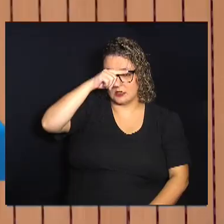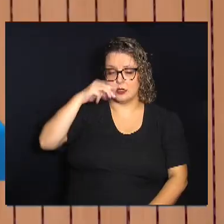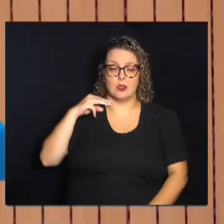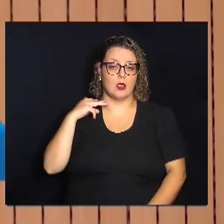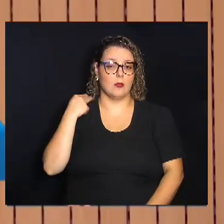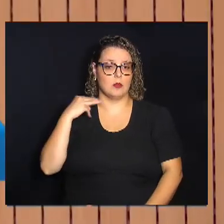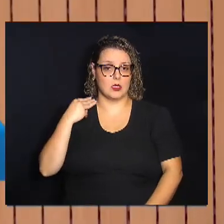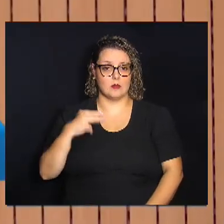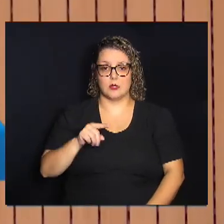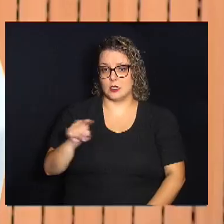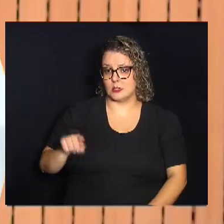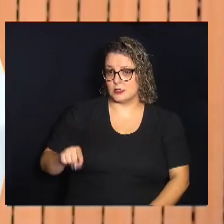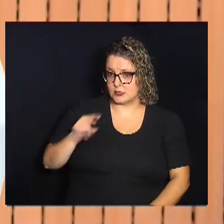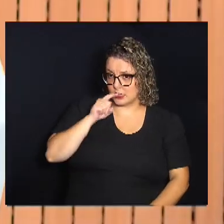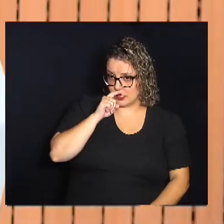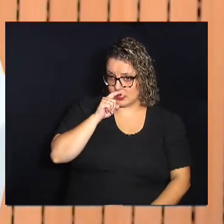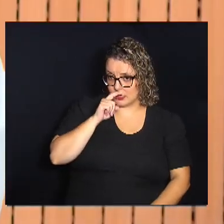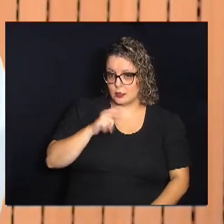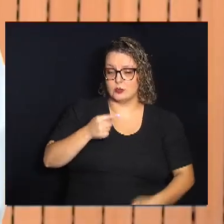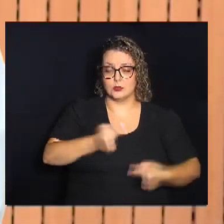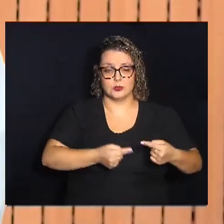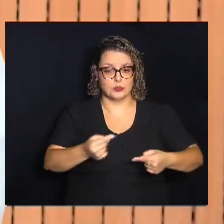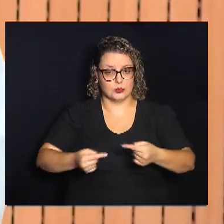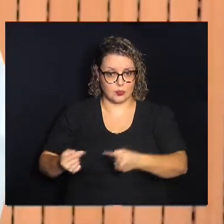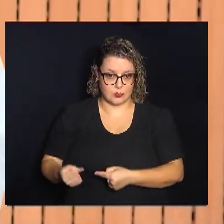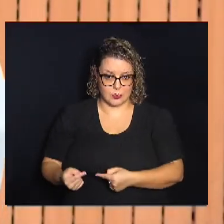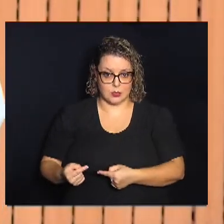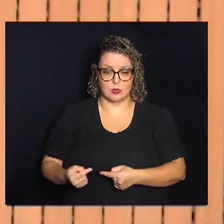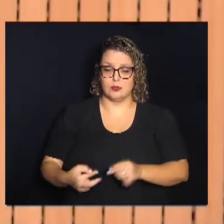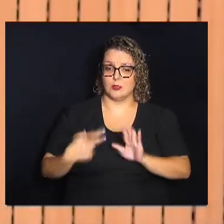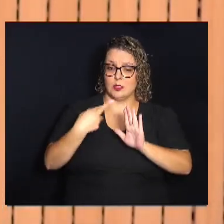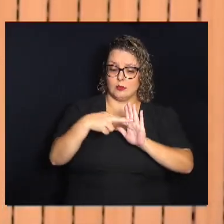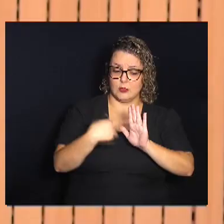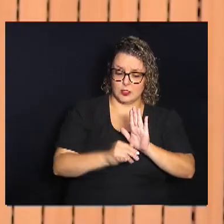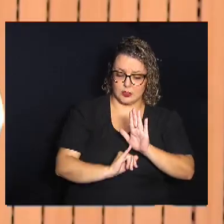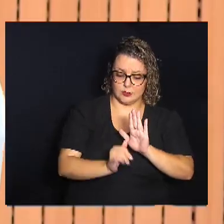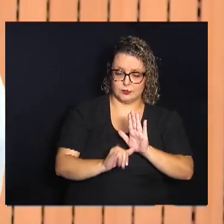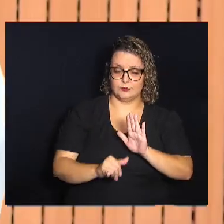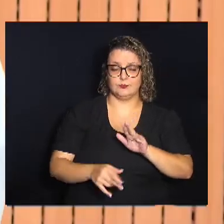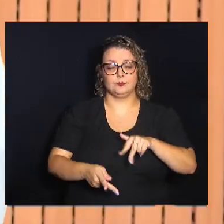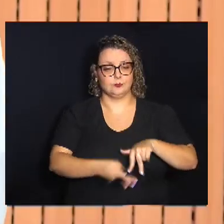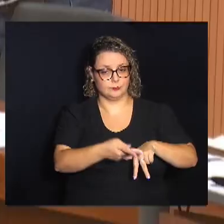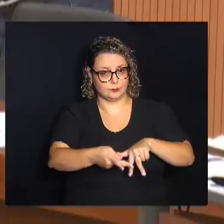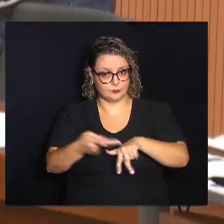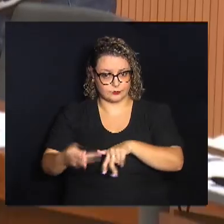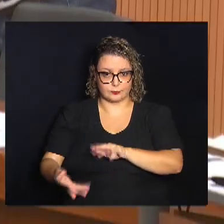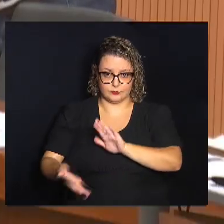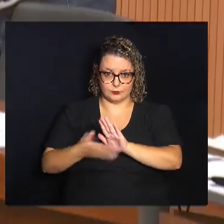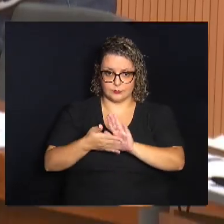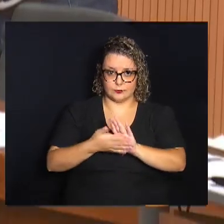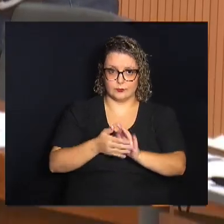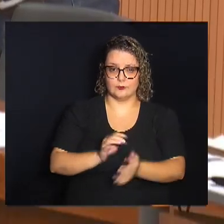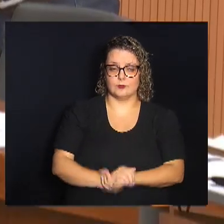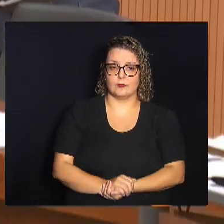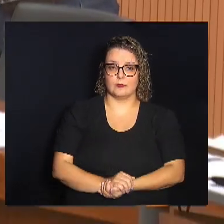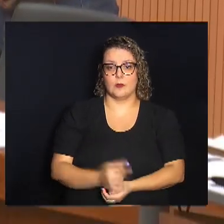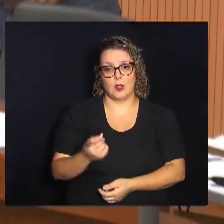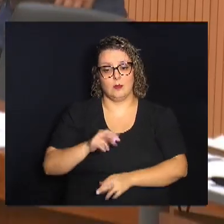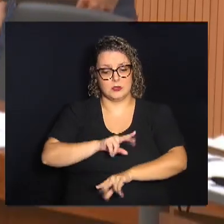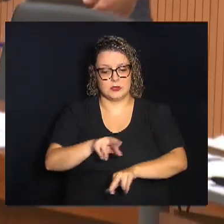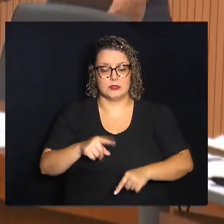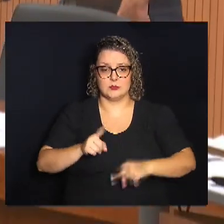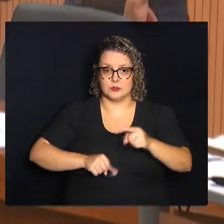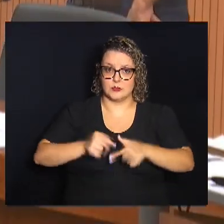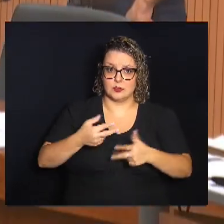Mariana Conte e Zé Carlos, que debateram sobre os relatórios e pareceres às propostas. Uma das matérias, que trata